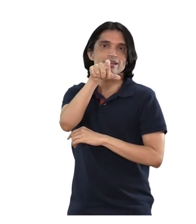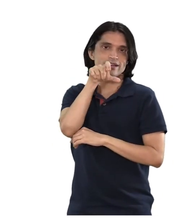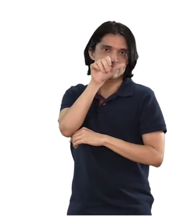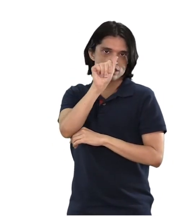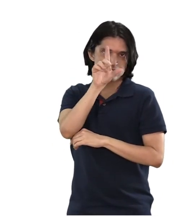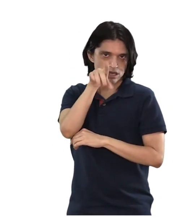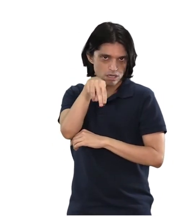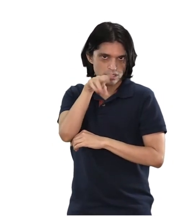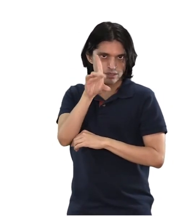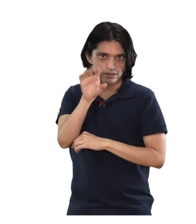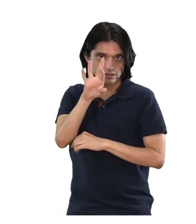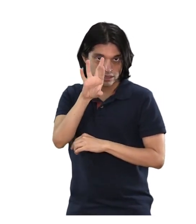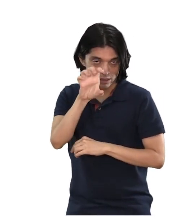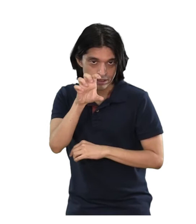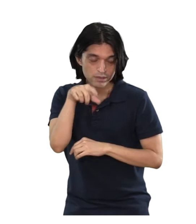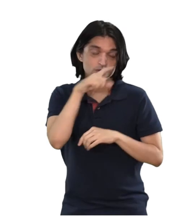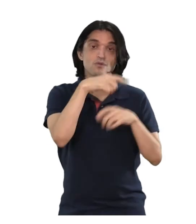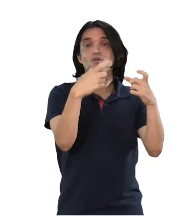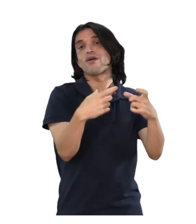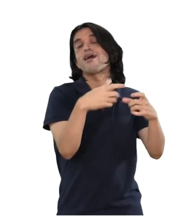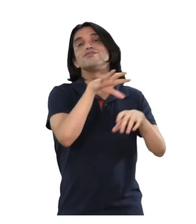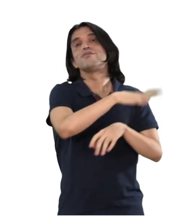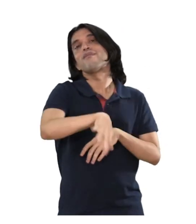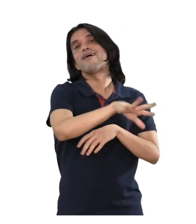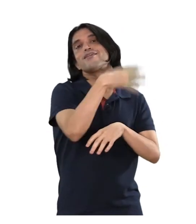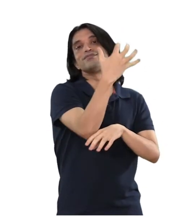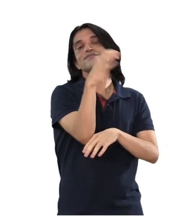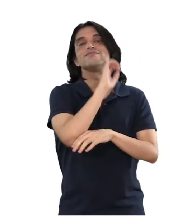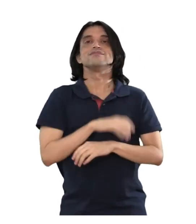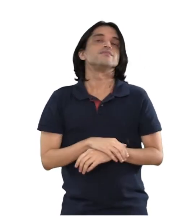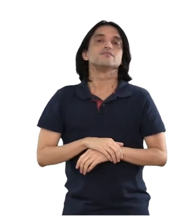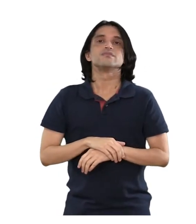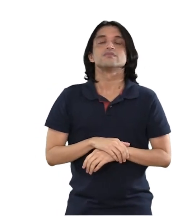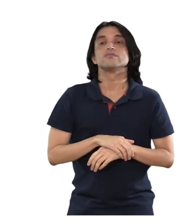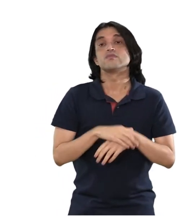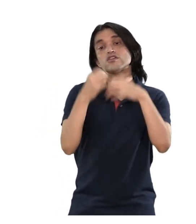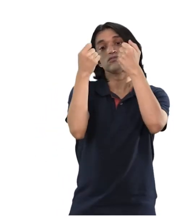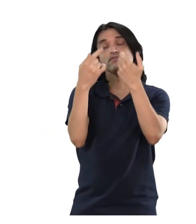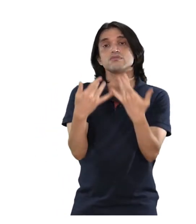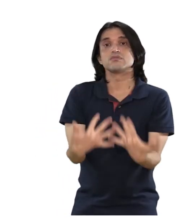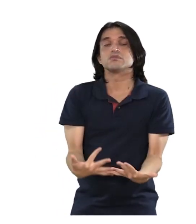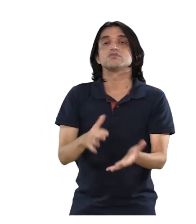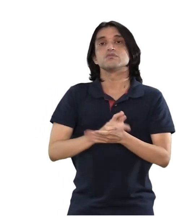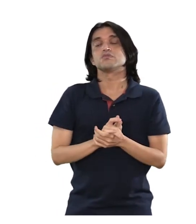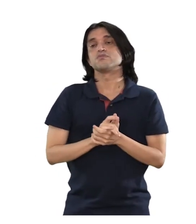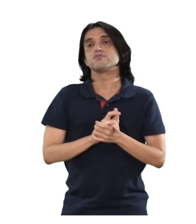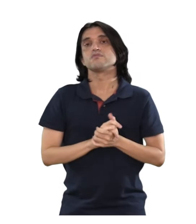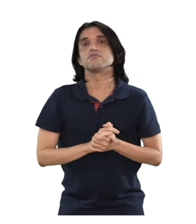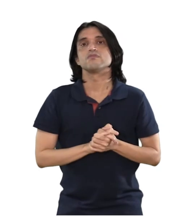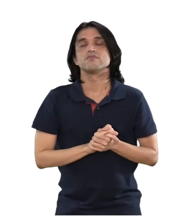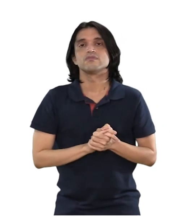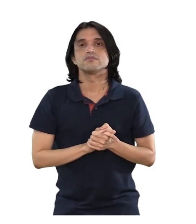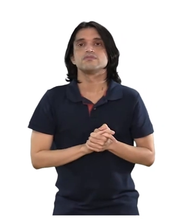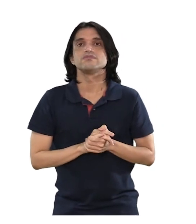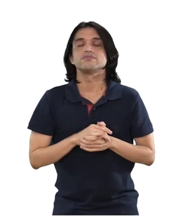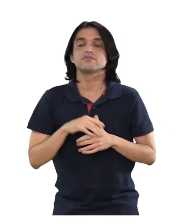Explicativa. Apresenta um motivo, uma razão, ou seja, uma das frases justifica o conteúdo da outra. A festa foi um desastre, pois